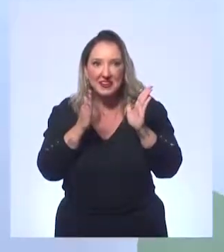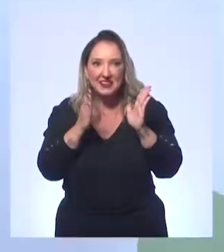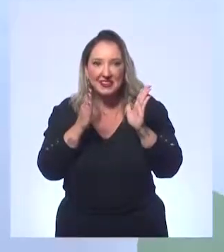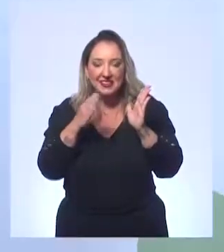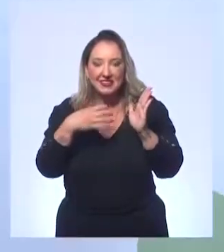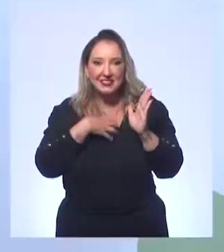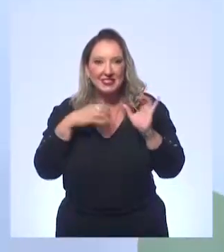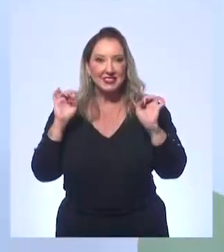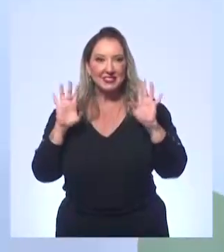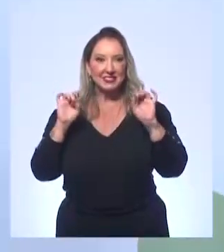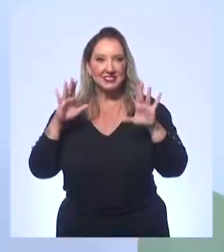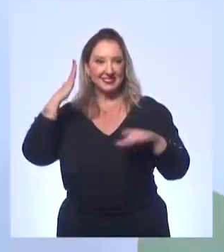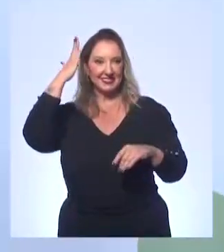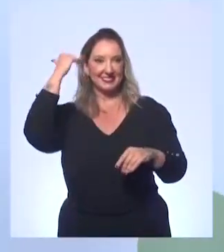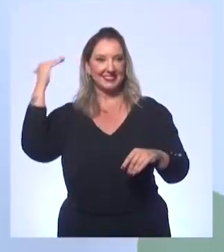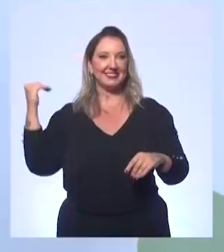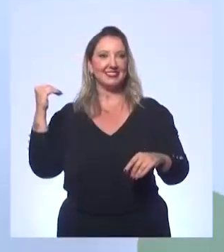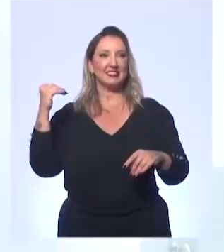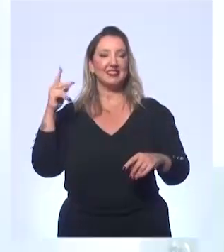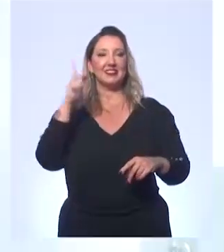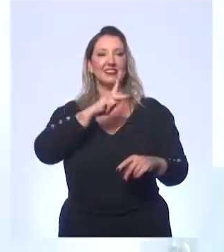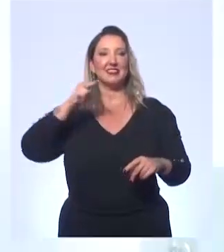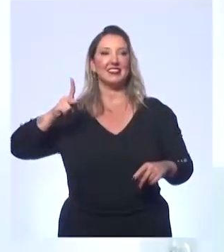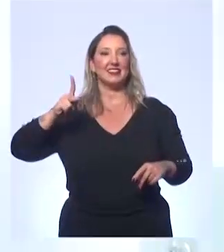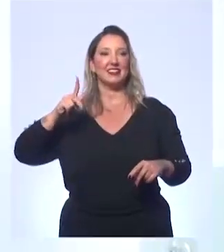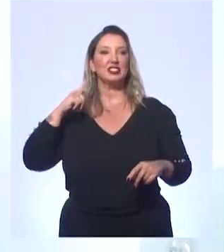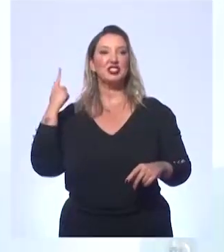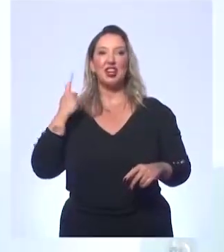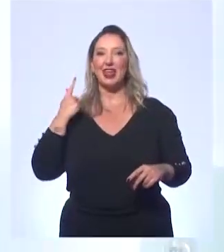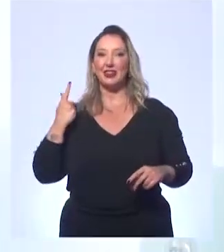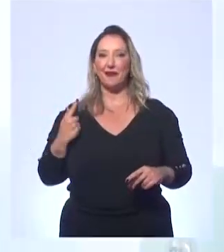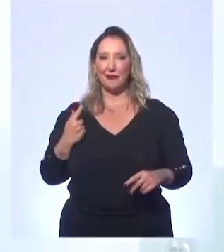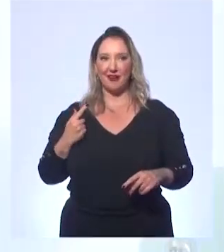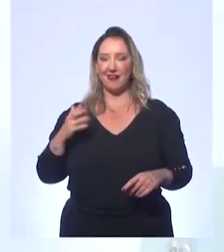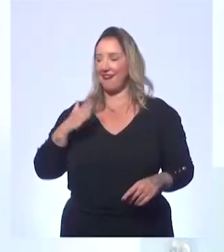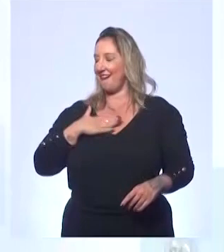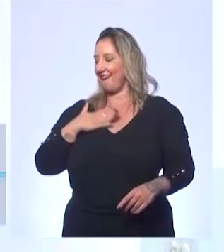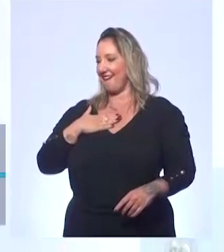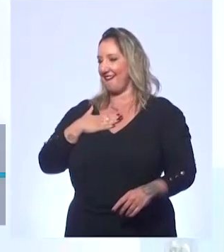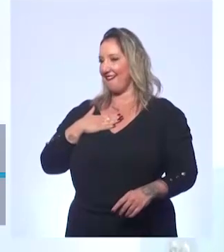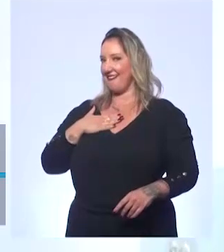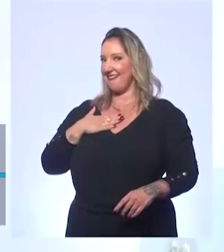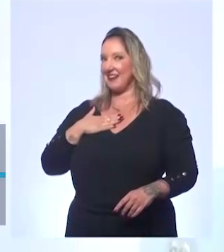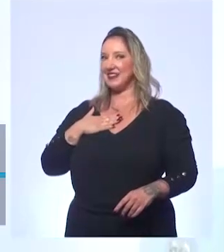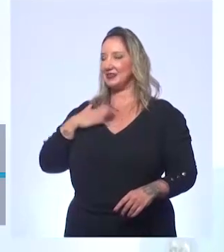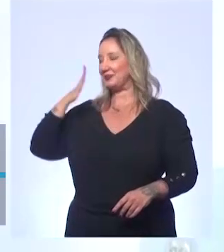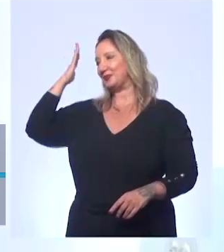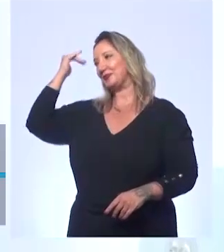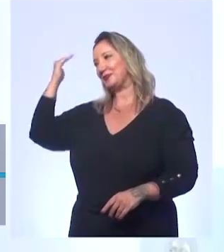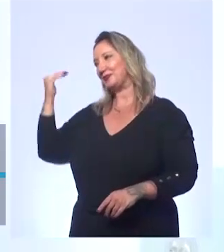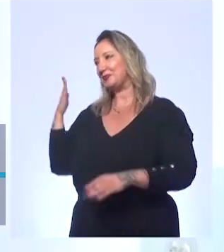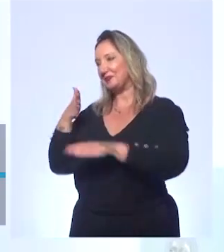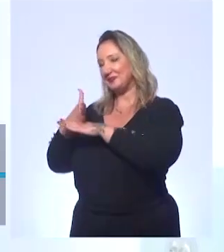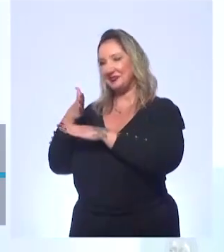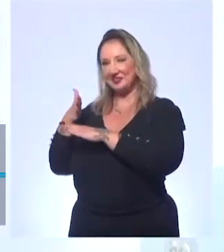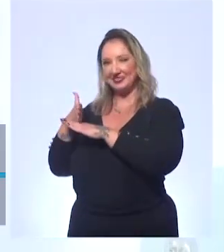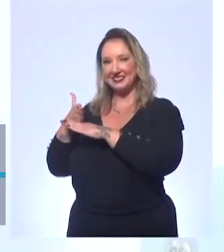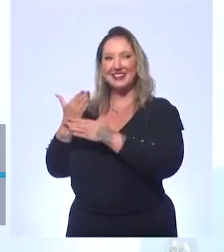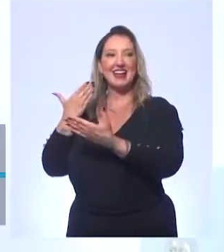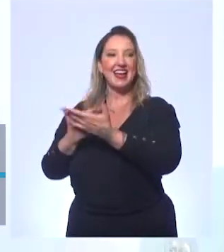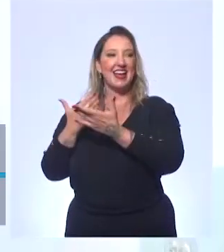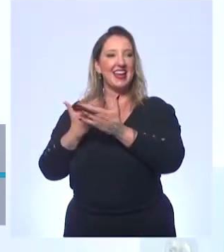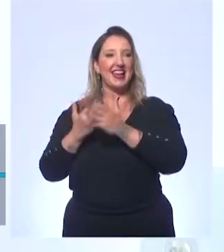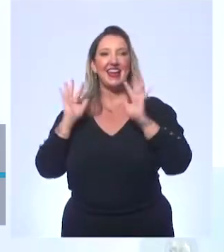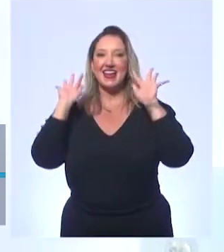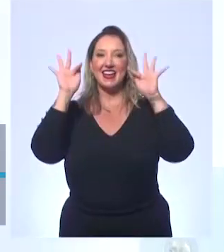nós temos aqui a honra de receber a professora Jennifer. A honra é toda minha de participar nessa aula de